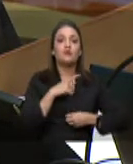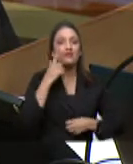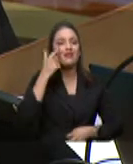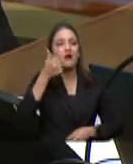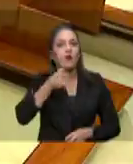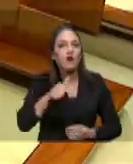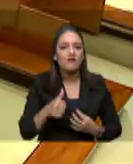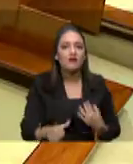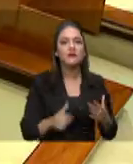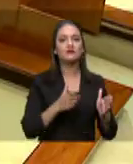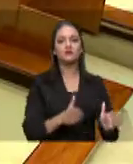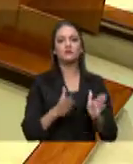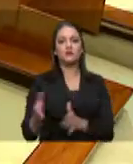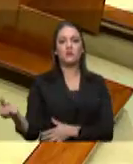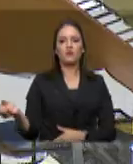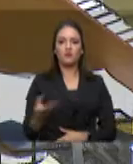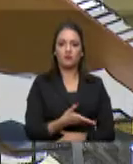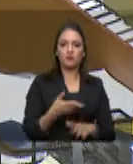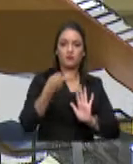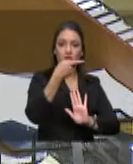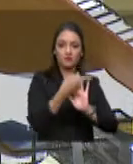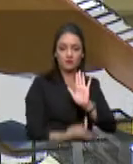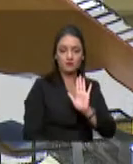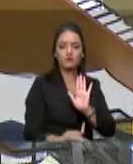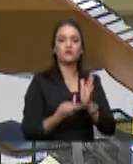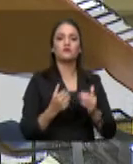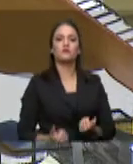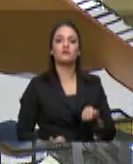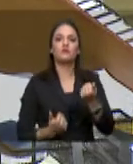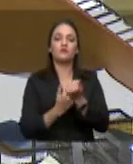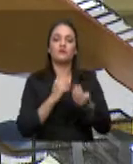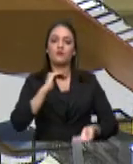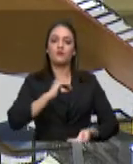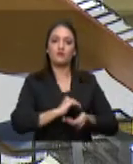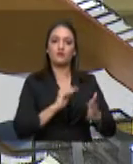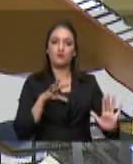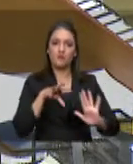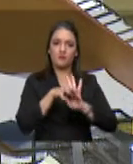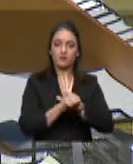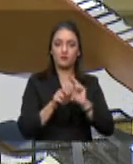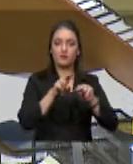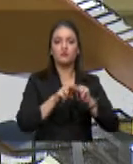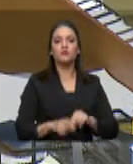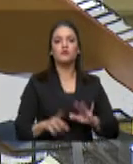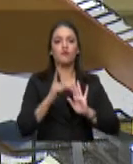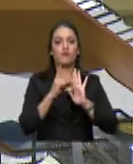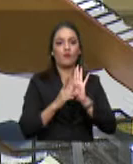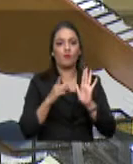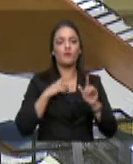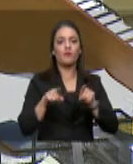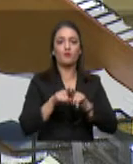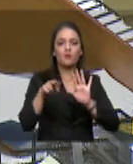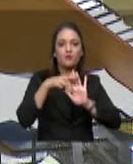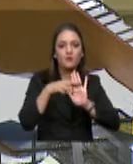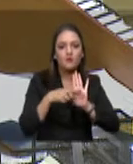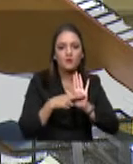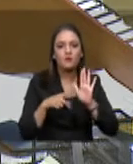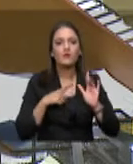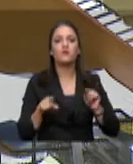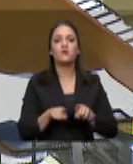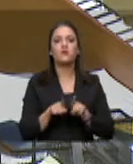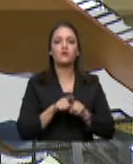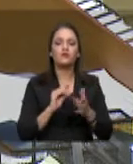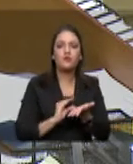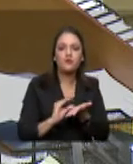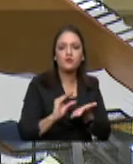que venham a ser protocolados para apoio do Fundo Amazônia, com base no Decreto 6.527 de 2008 e nas diretrizes e critérios para aplicação dos